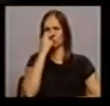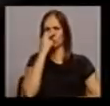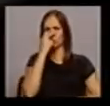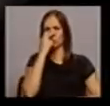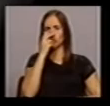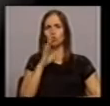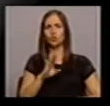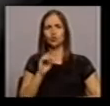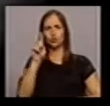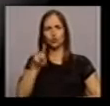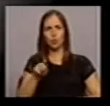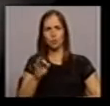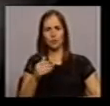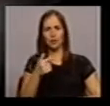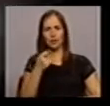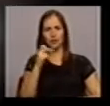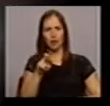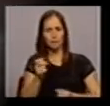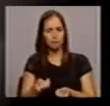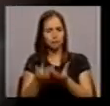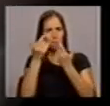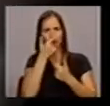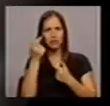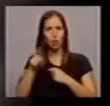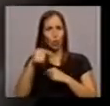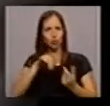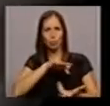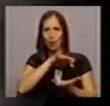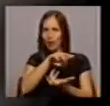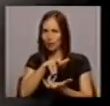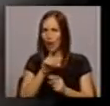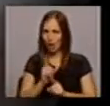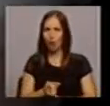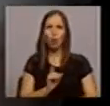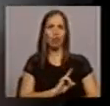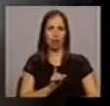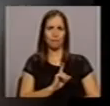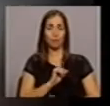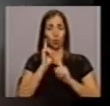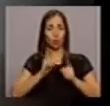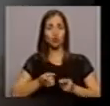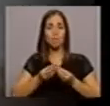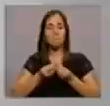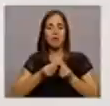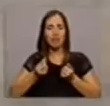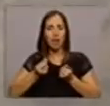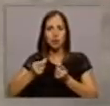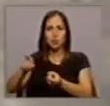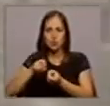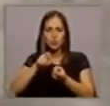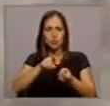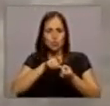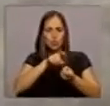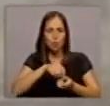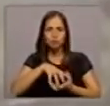que Júpiter teve uma formação muito parecida com os outros planetas? Ou seja, começou a juntar material e depois foi crescendo?